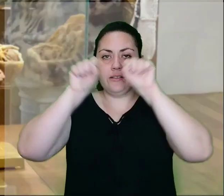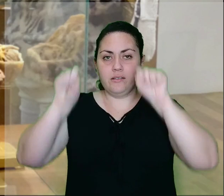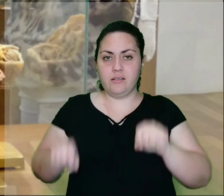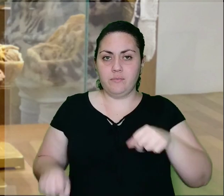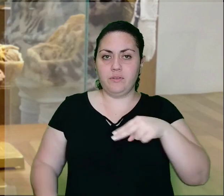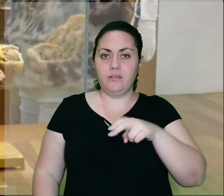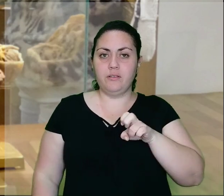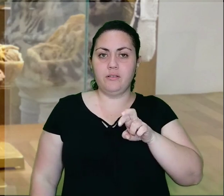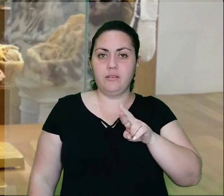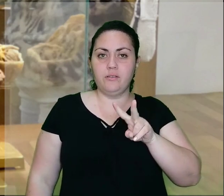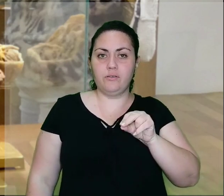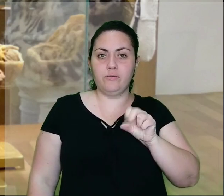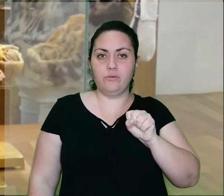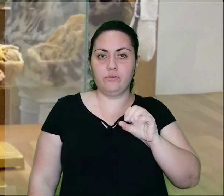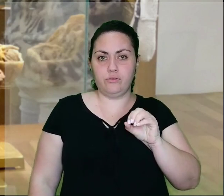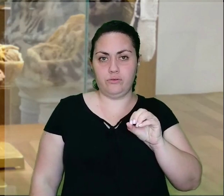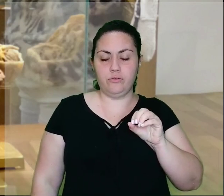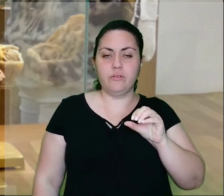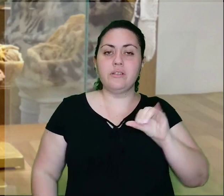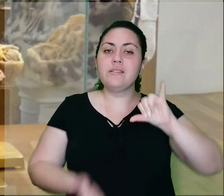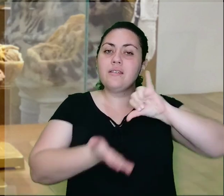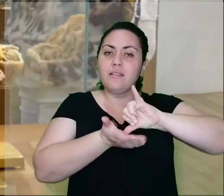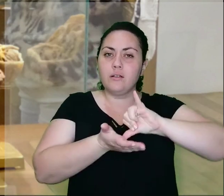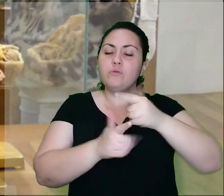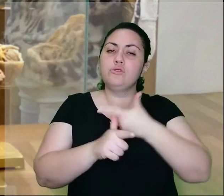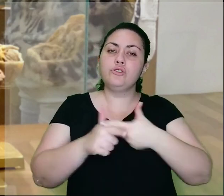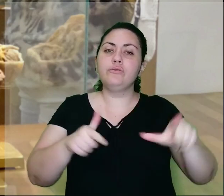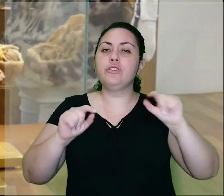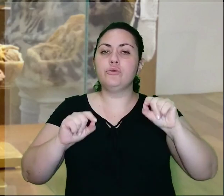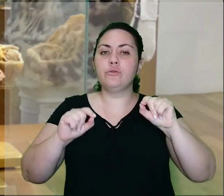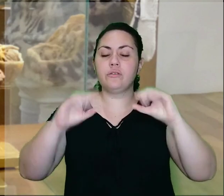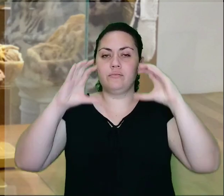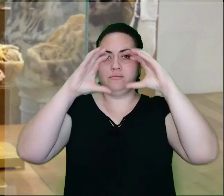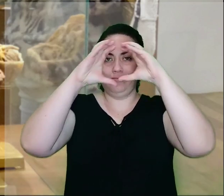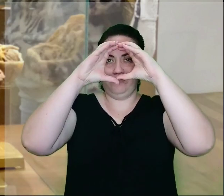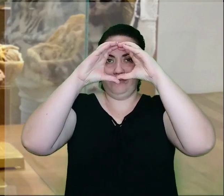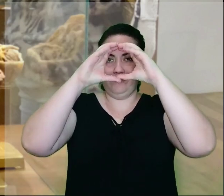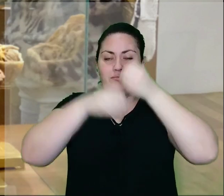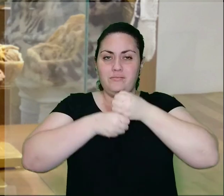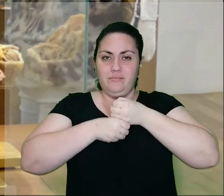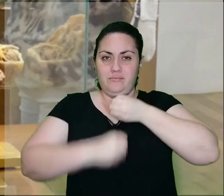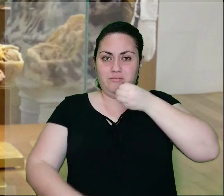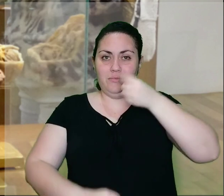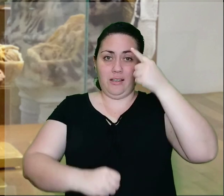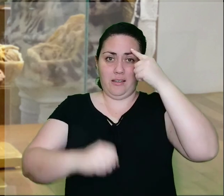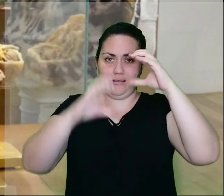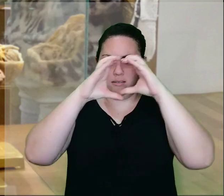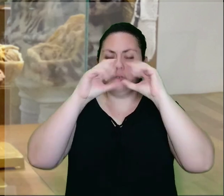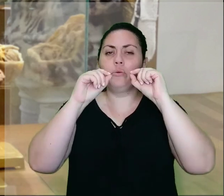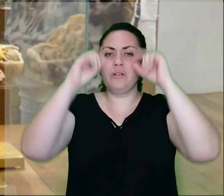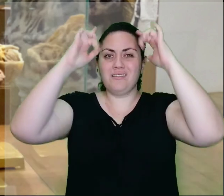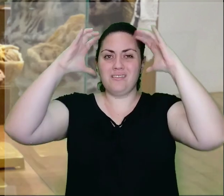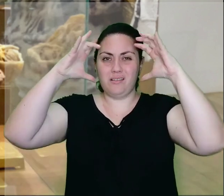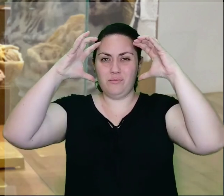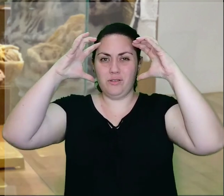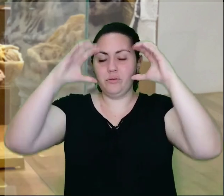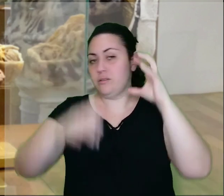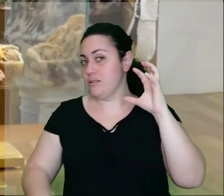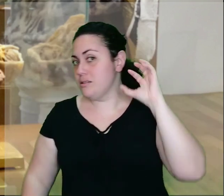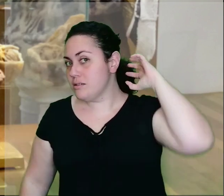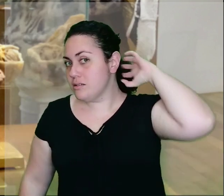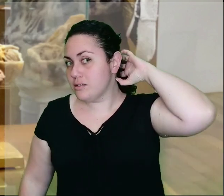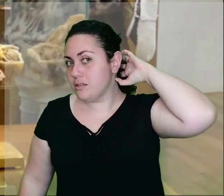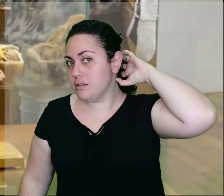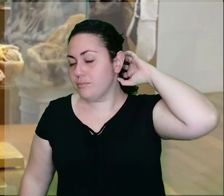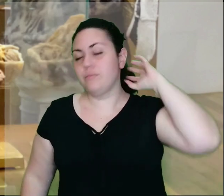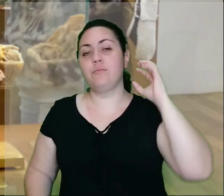O sistema nervoso central é dividido em encéfalo e medula espinhal. O encéfalo humano é dividido em cérebro, cerebelo